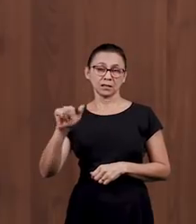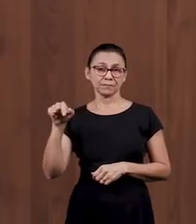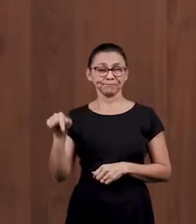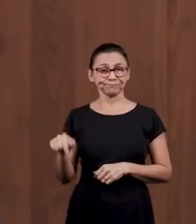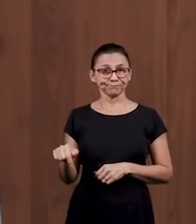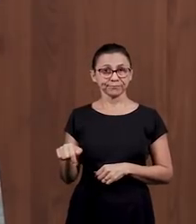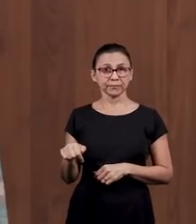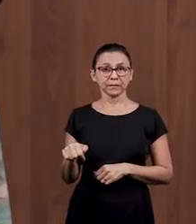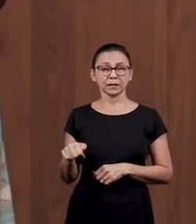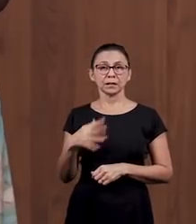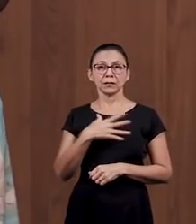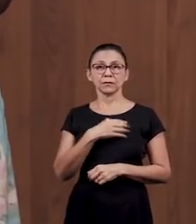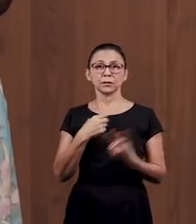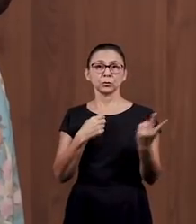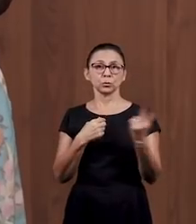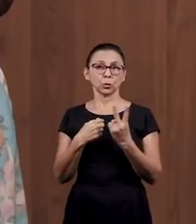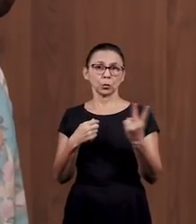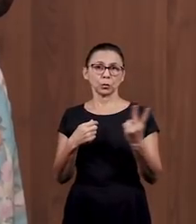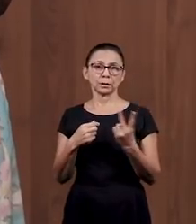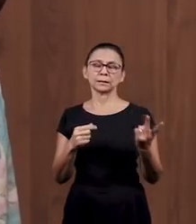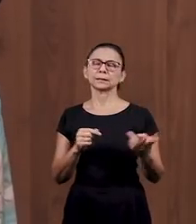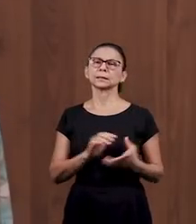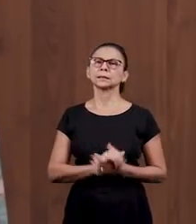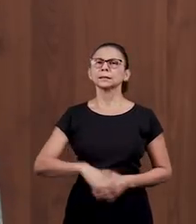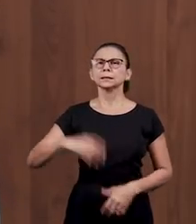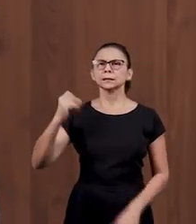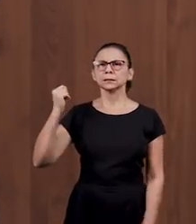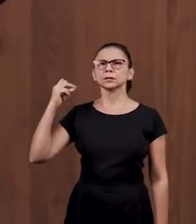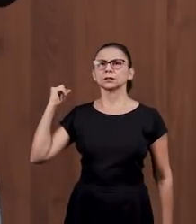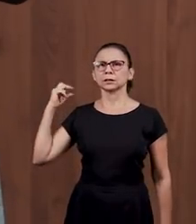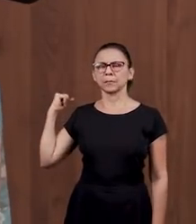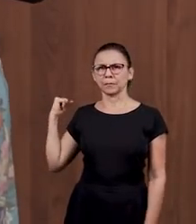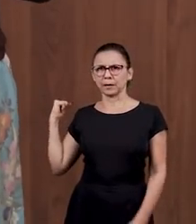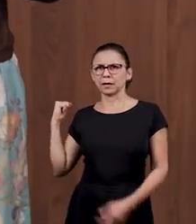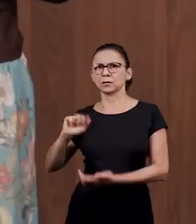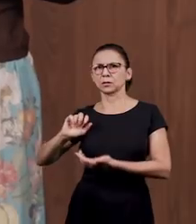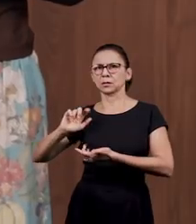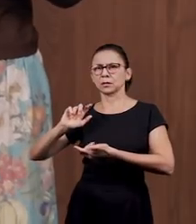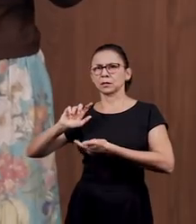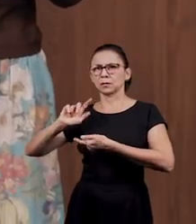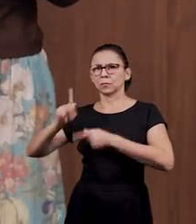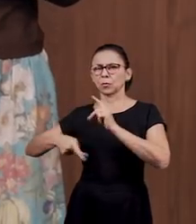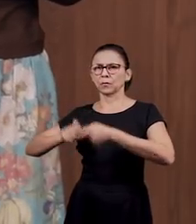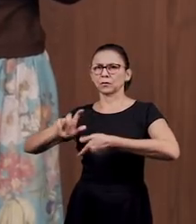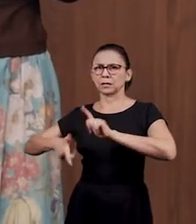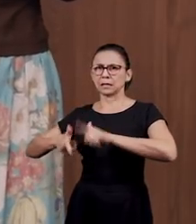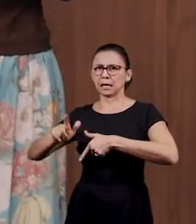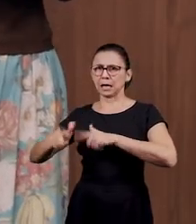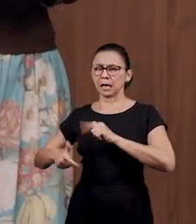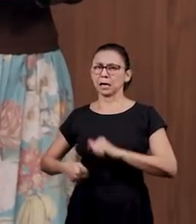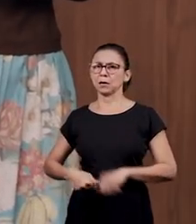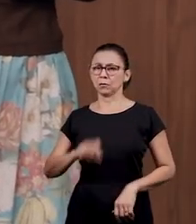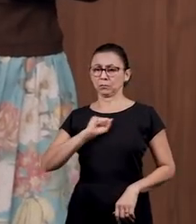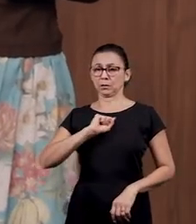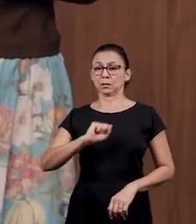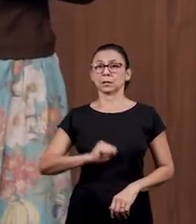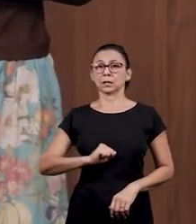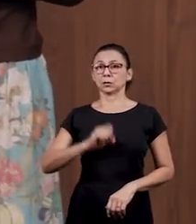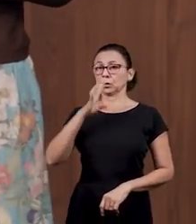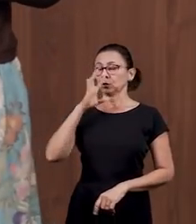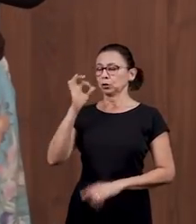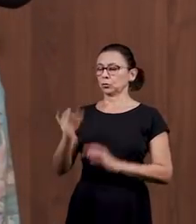Naquela época, o povo de Israel era conduzido pelo sumo sacerdote. Era o sumo sacerdote que julgava o